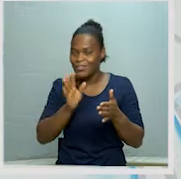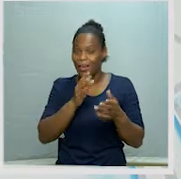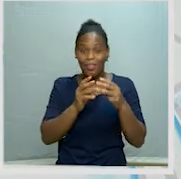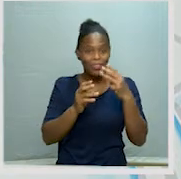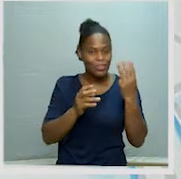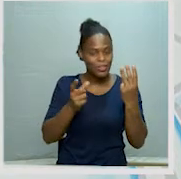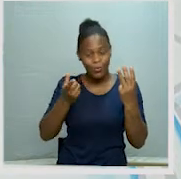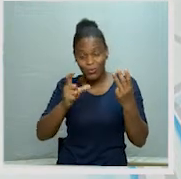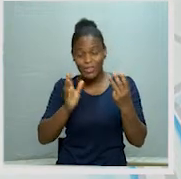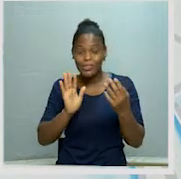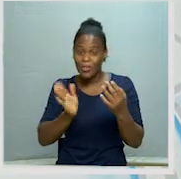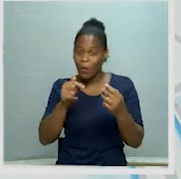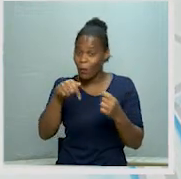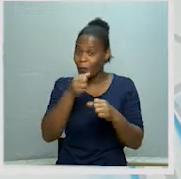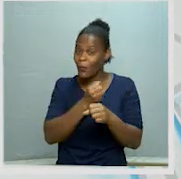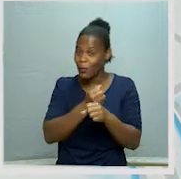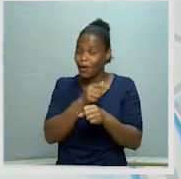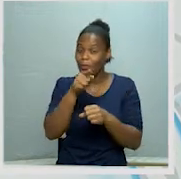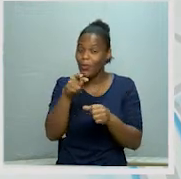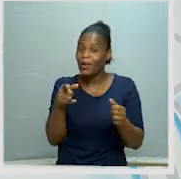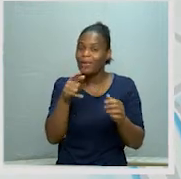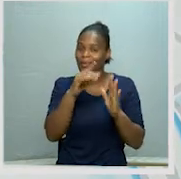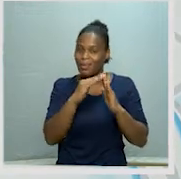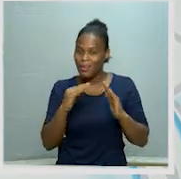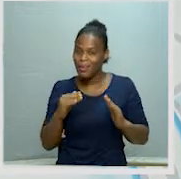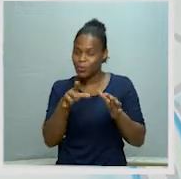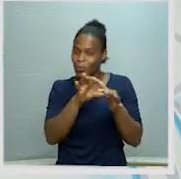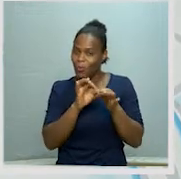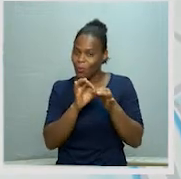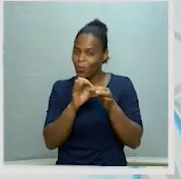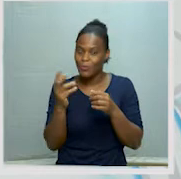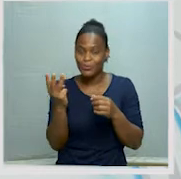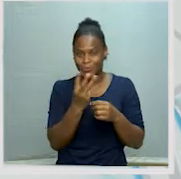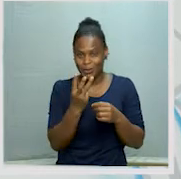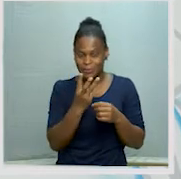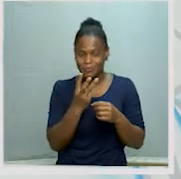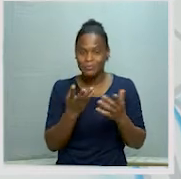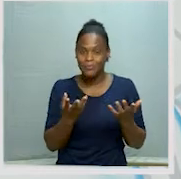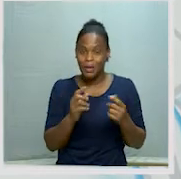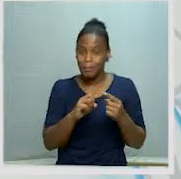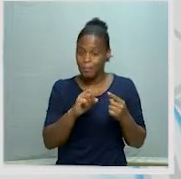ok? 3 conceitos que nós trabalhamos hoje. Vão então lá em casa relacioná-los.